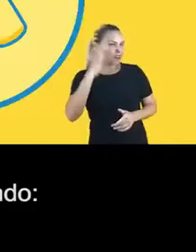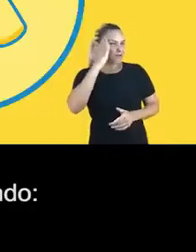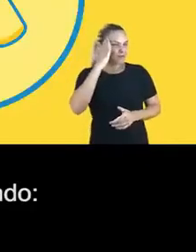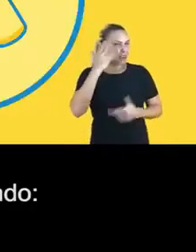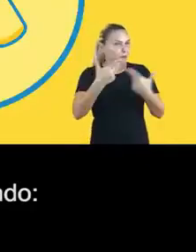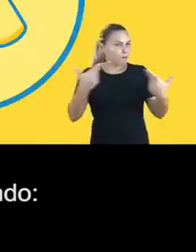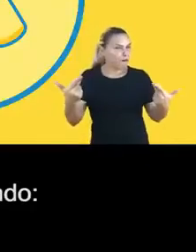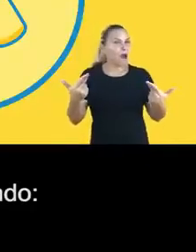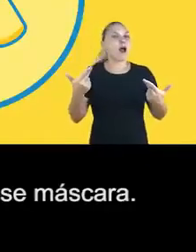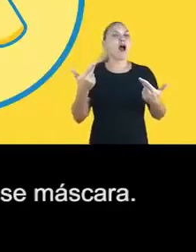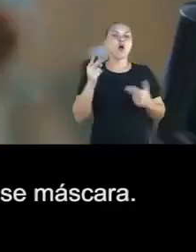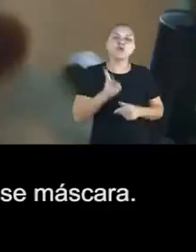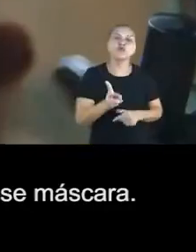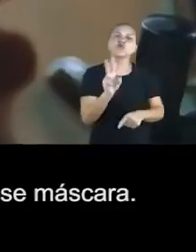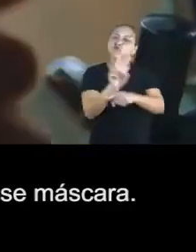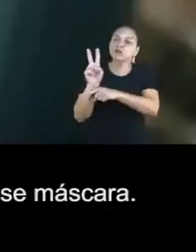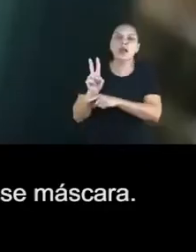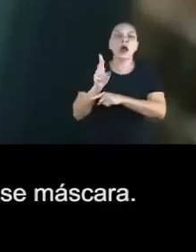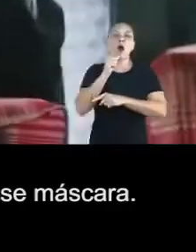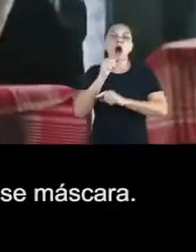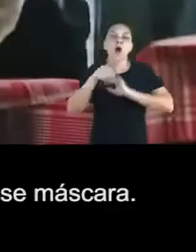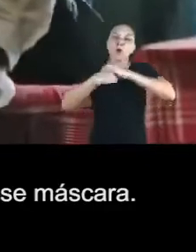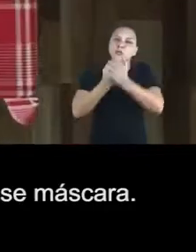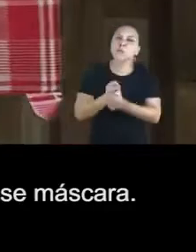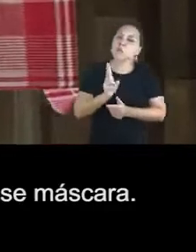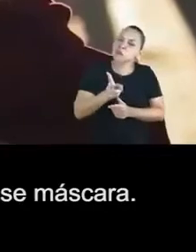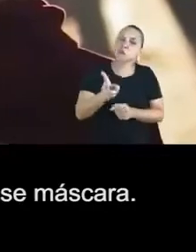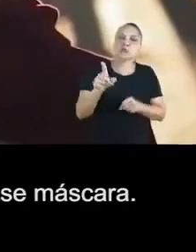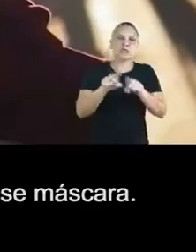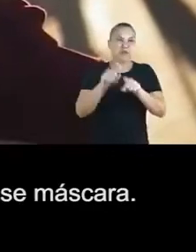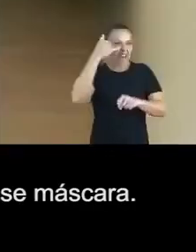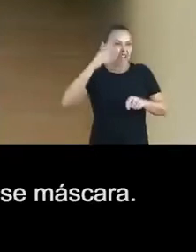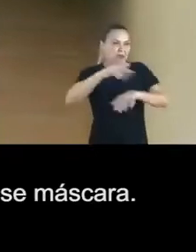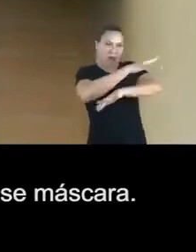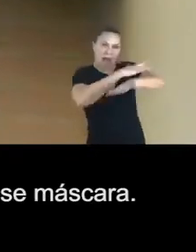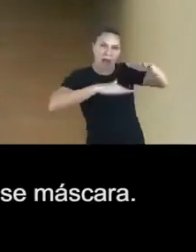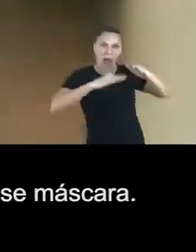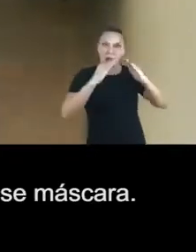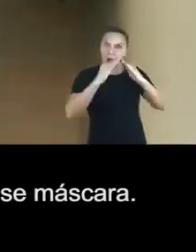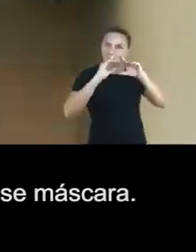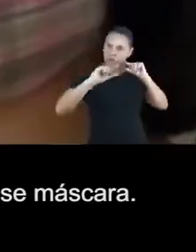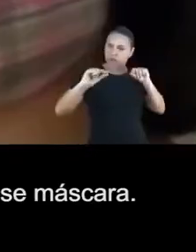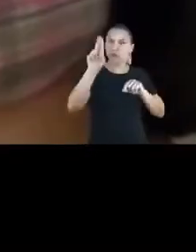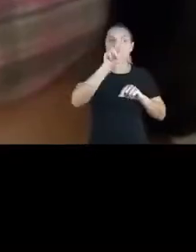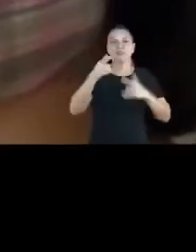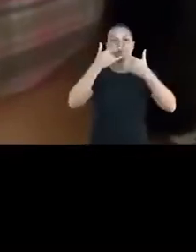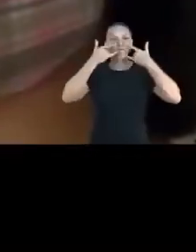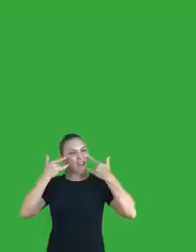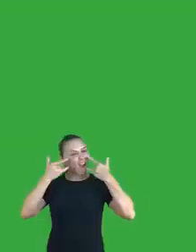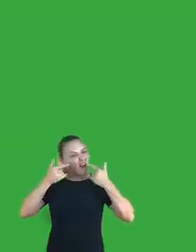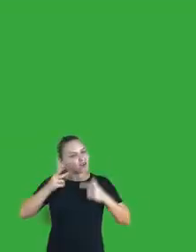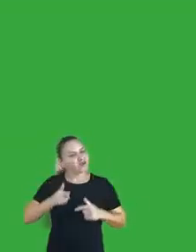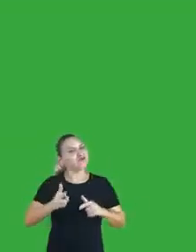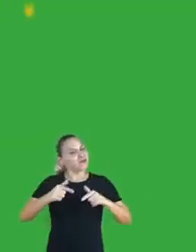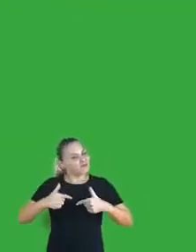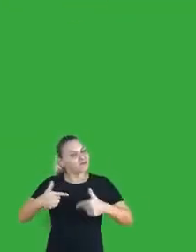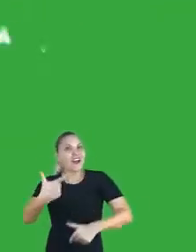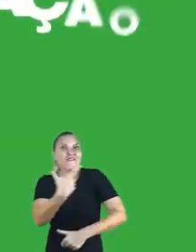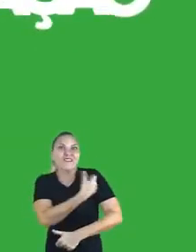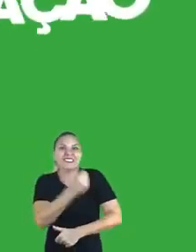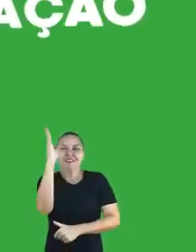e continue se cuidando. Lave as mãos com água e sabão. Evite aglomerações e, ao sair de casa, use máscara. Vamos em frente com a